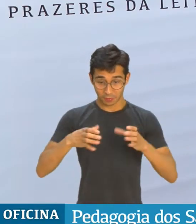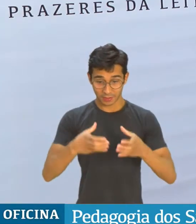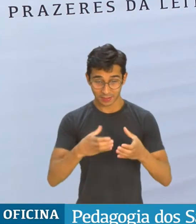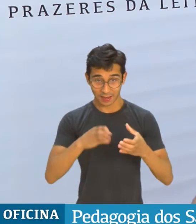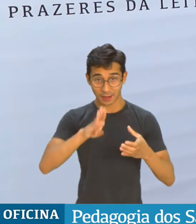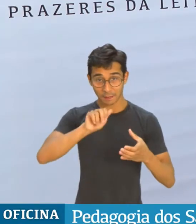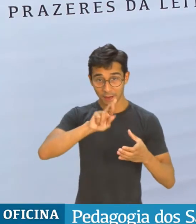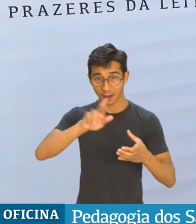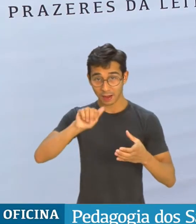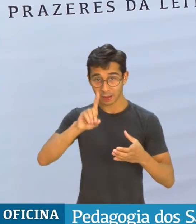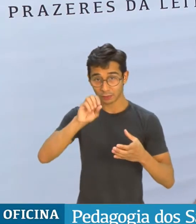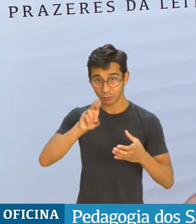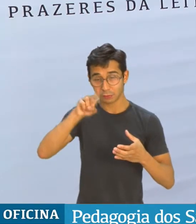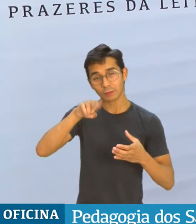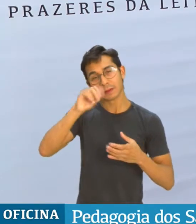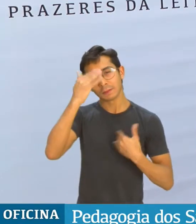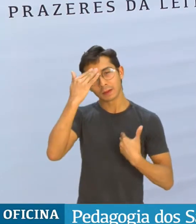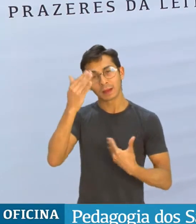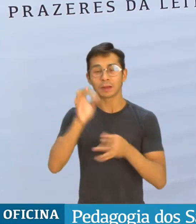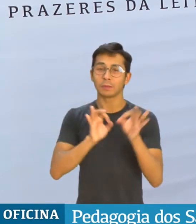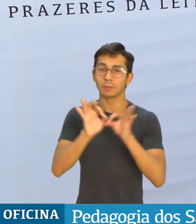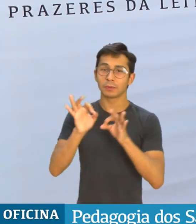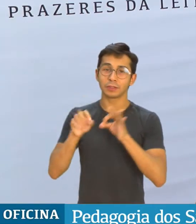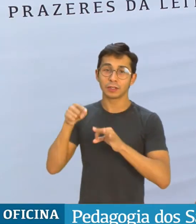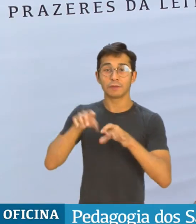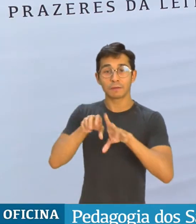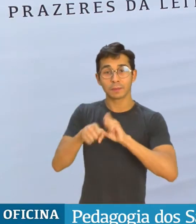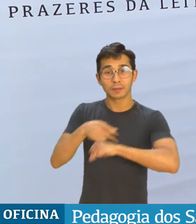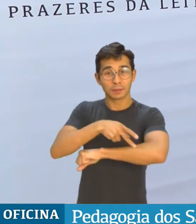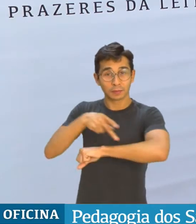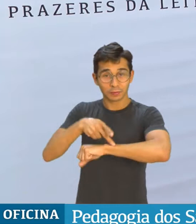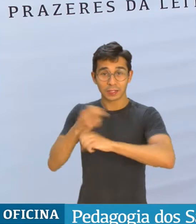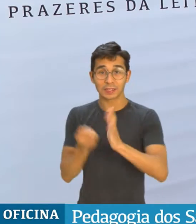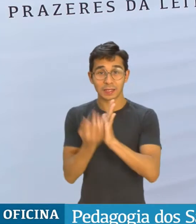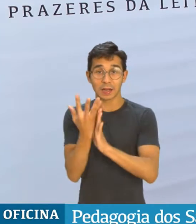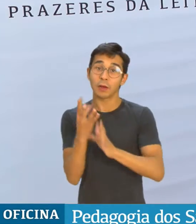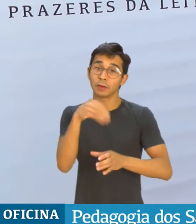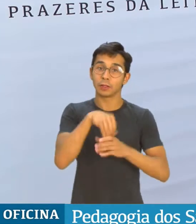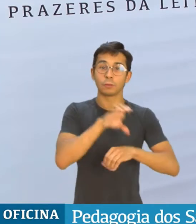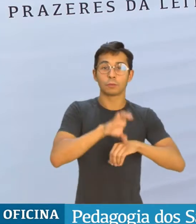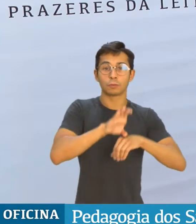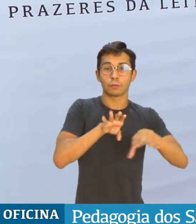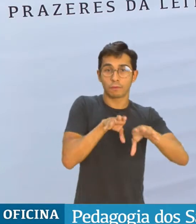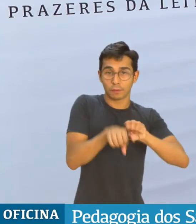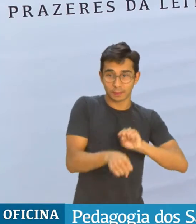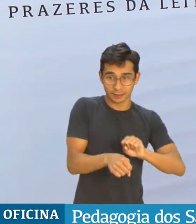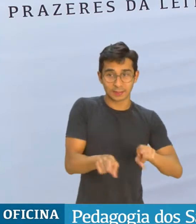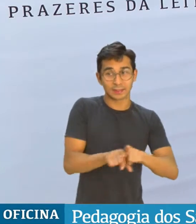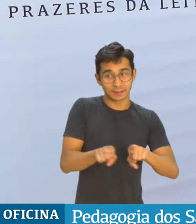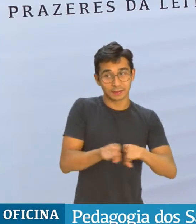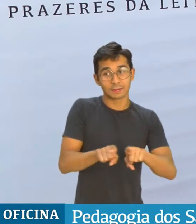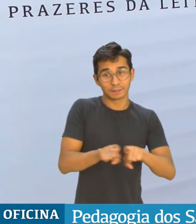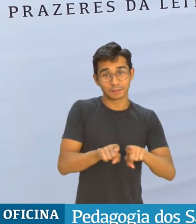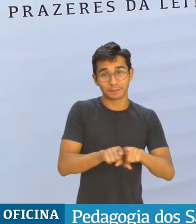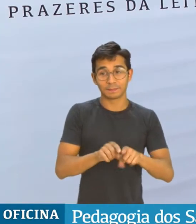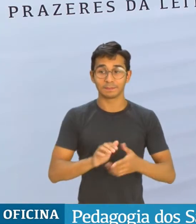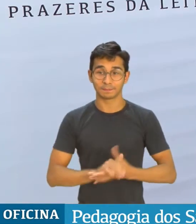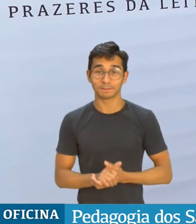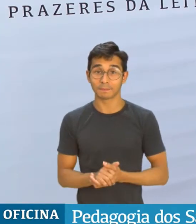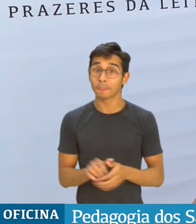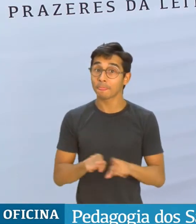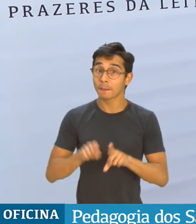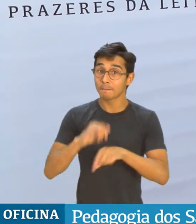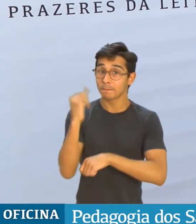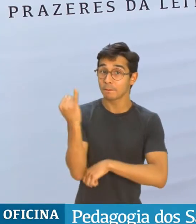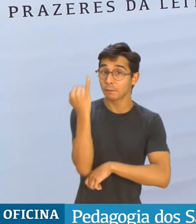do Una. Esse projeto da formação de Pedagogia dos Saraus faz parte de uma formação que nós estamos fazendo com eles também. E só é importante